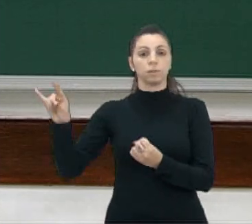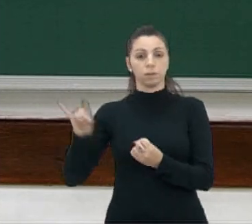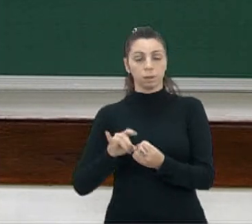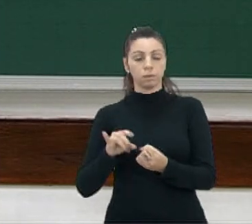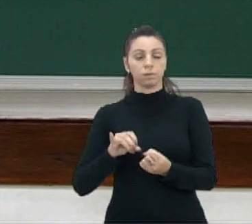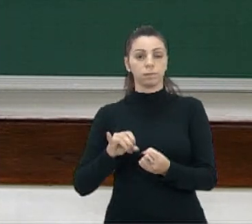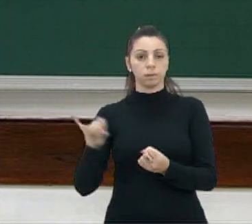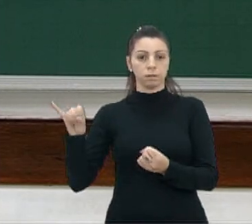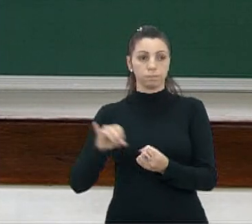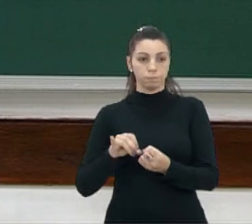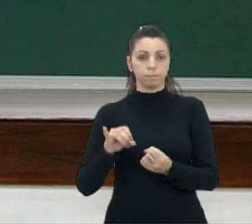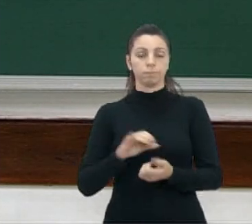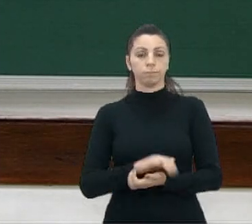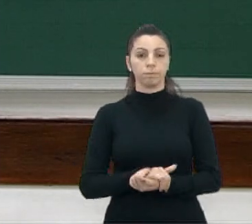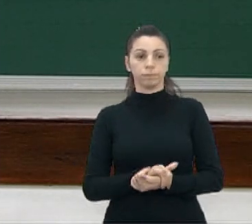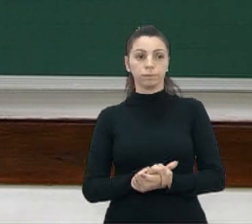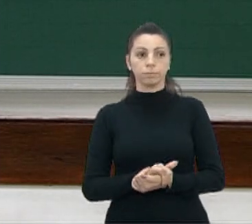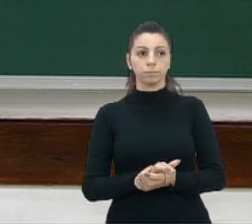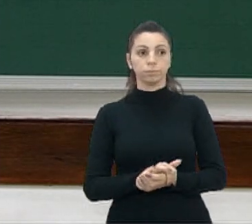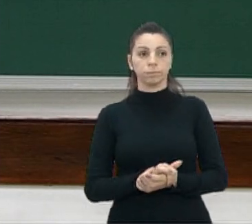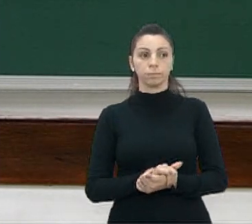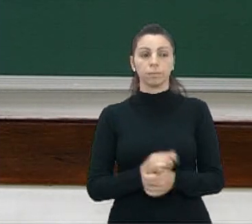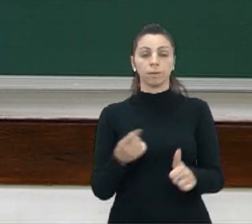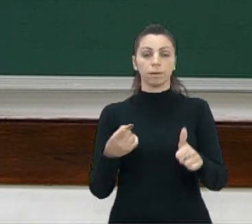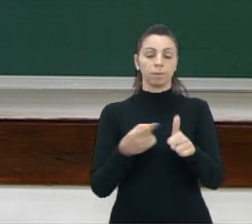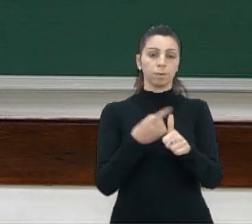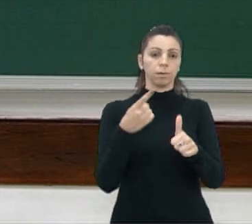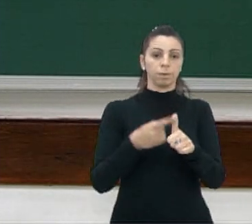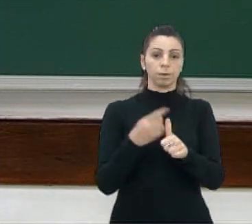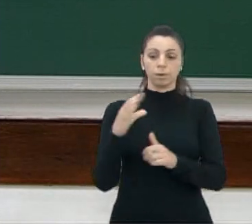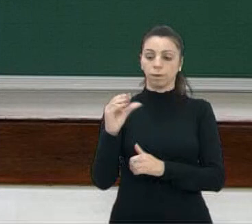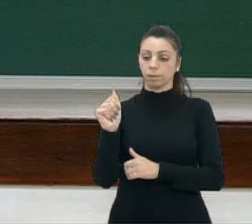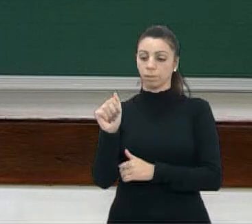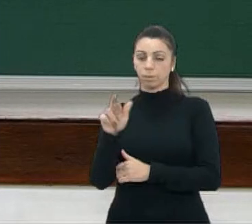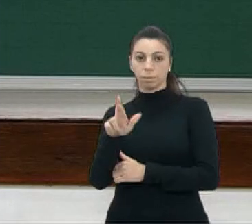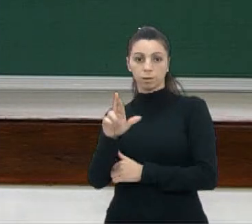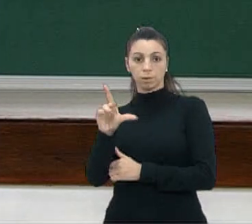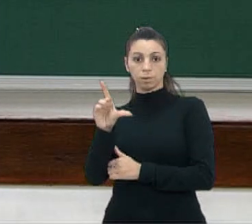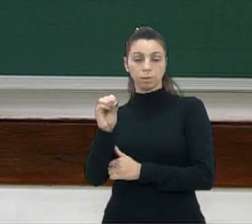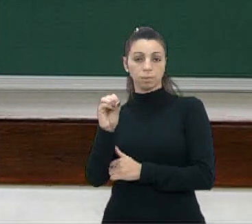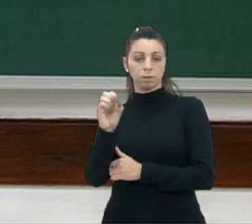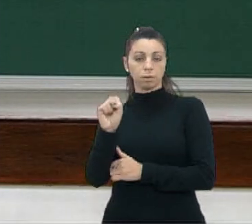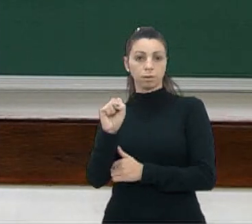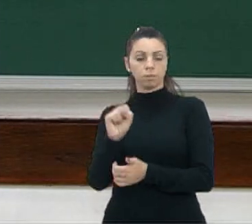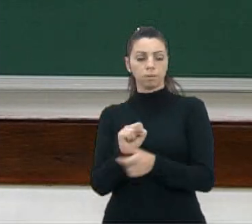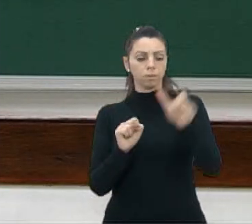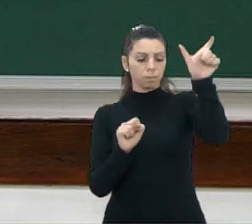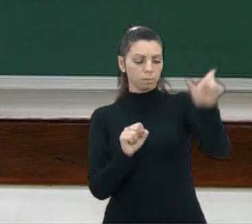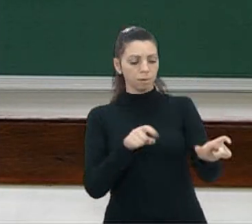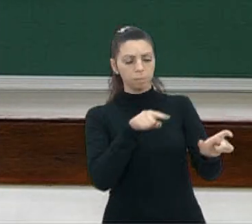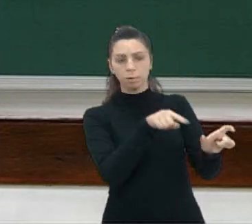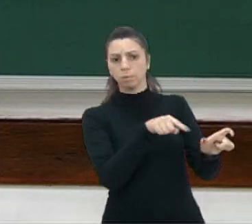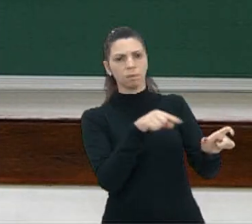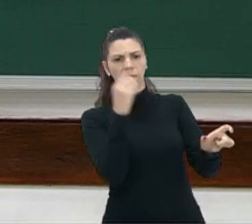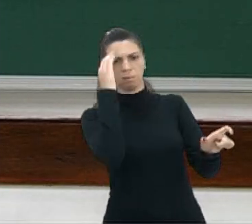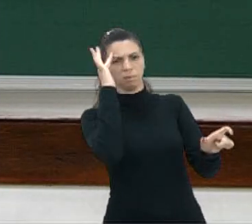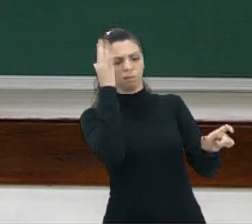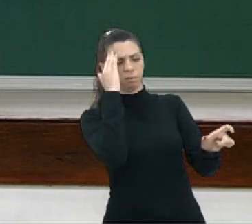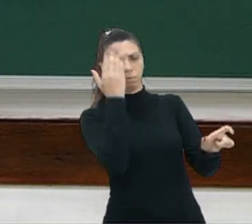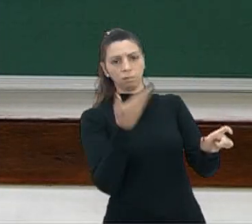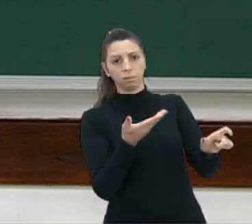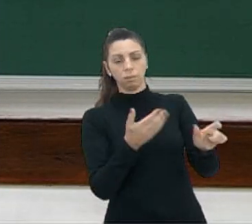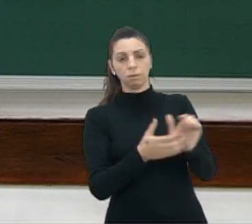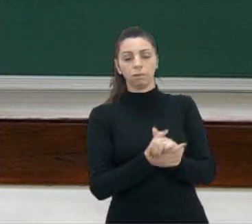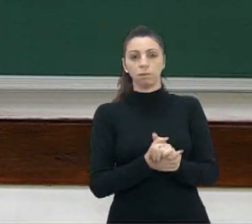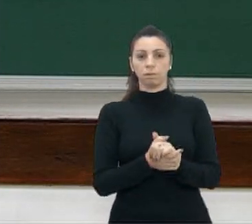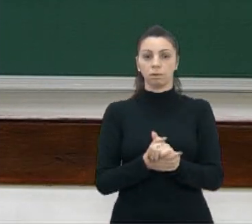o primeiro personagem falava de um Carlos, mas seu interlocutor não entendeu. A oração, o primeiro personagem